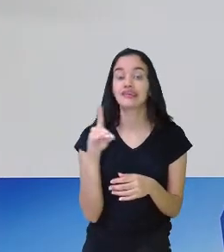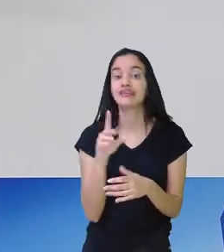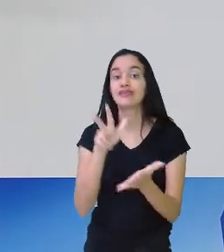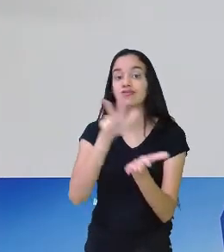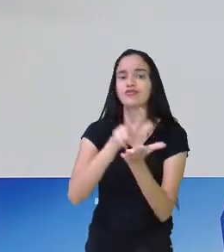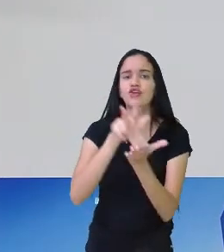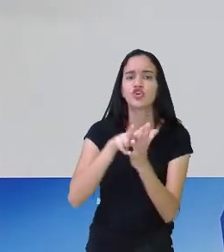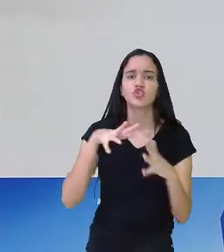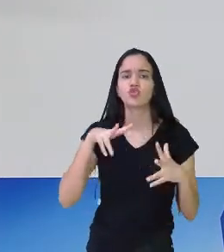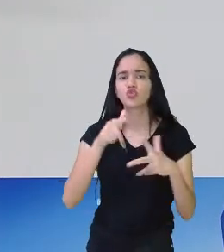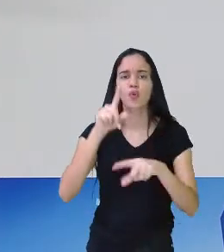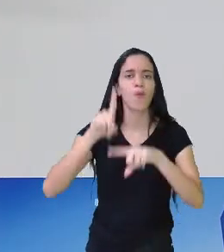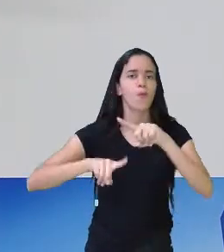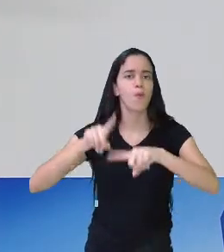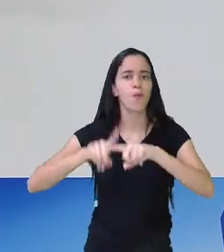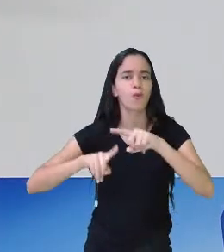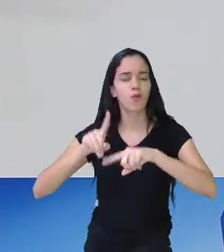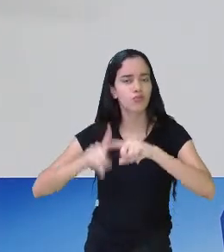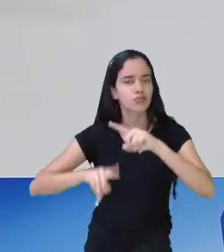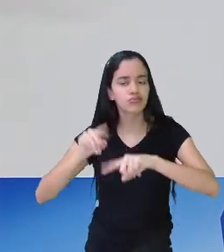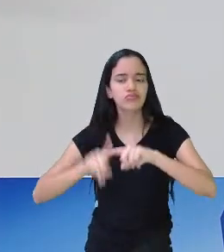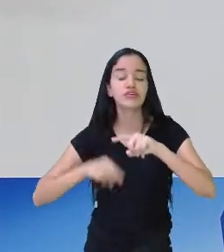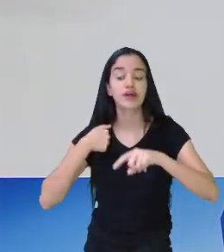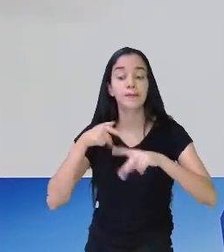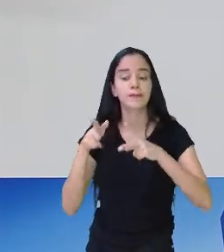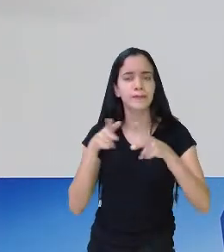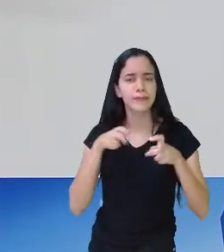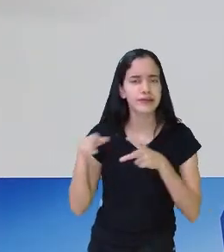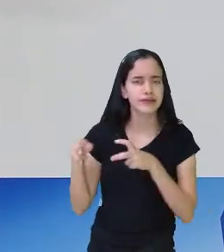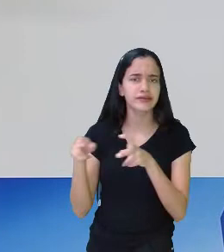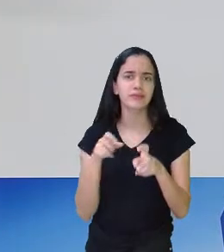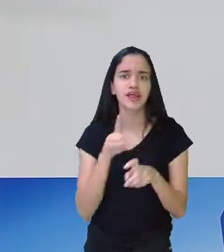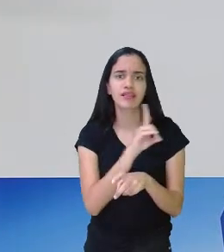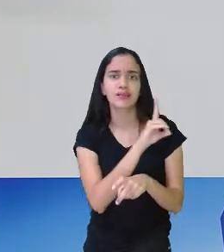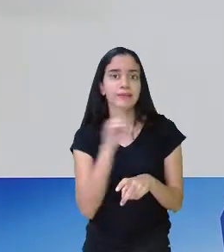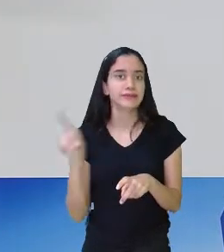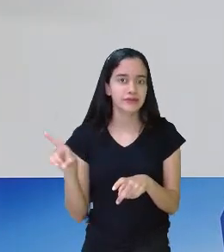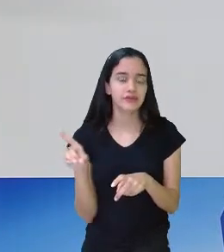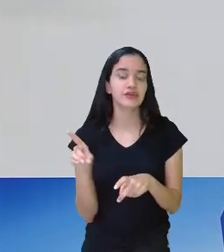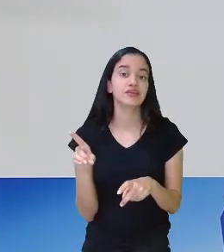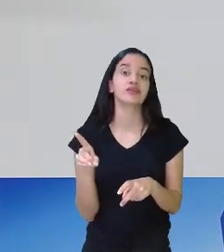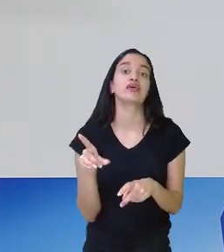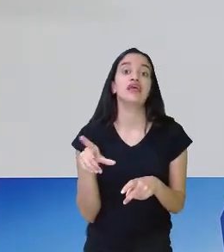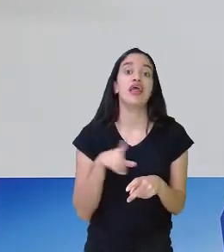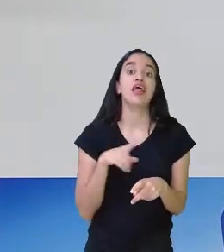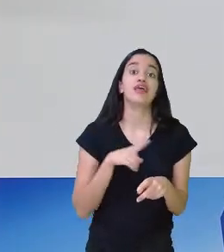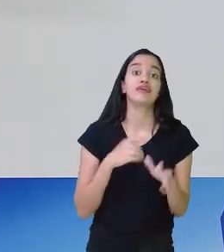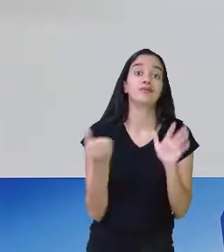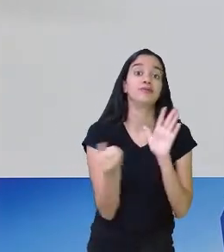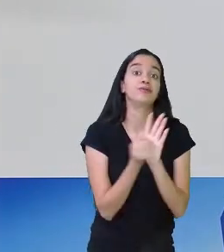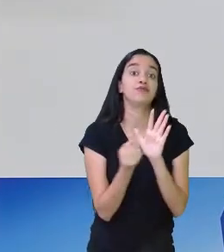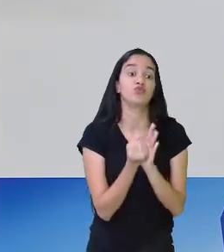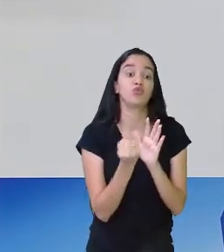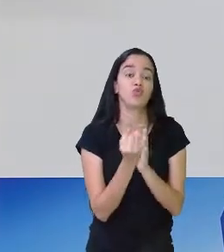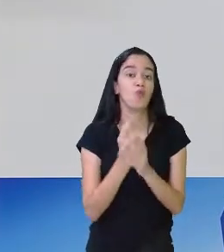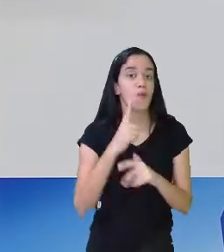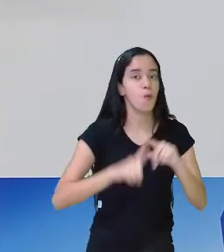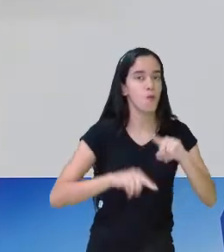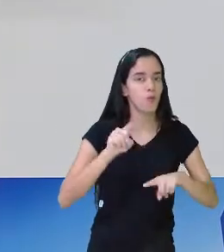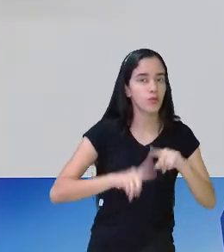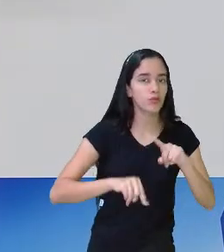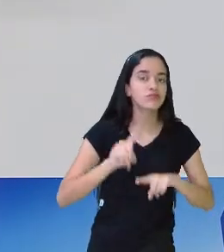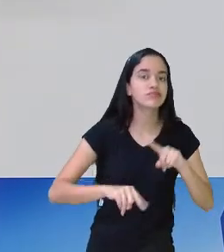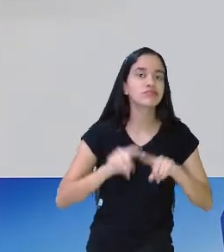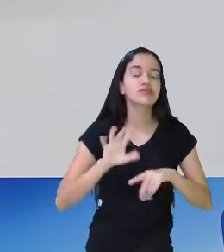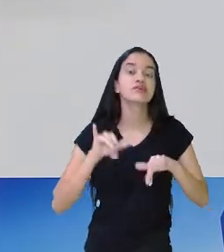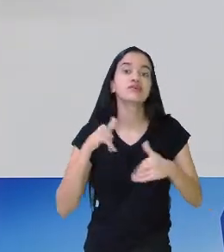Todo produto tem uma data de validade, você tem que ficar de olho naquela datinha que fica lá no produto, para saber se já passou do prazo ou não, para